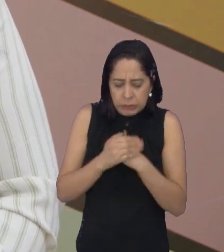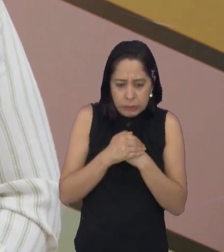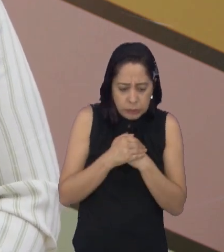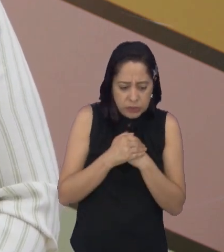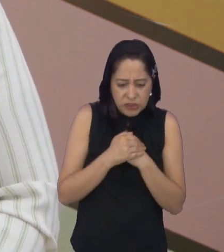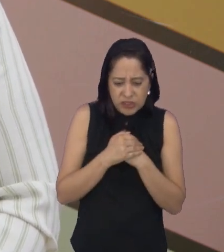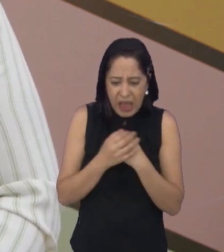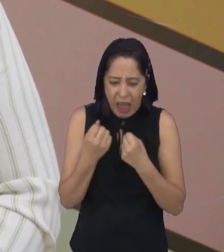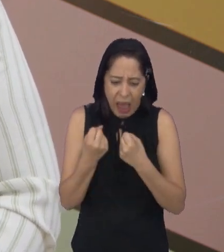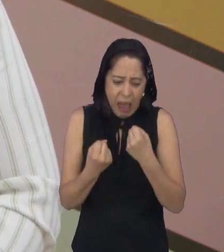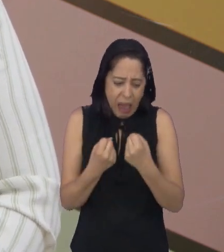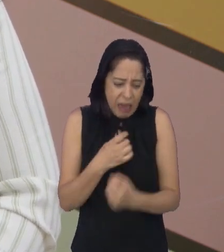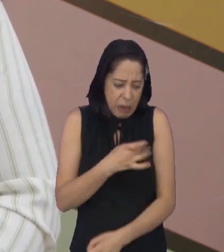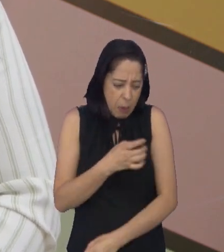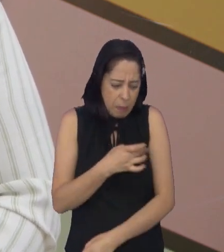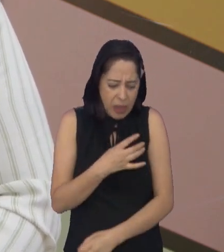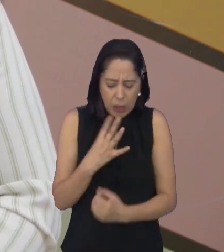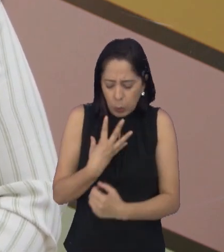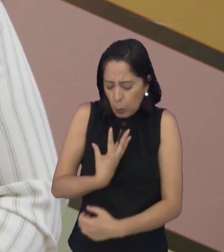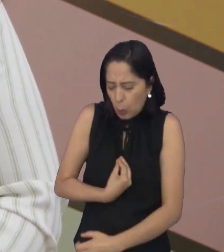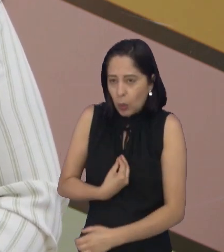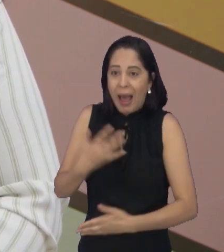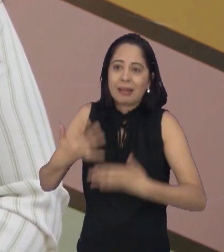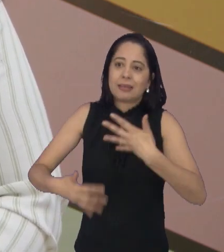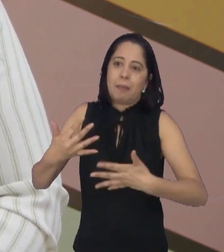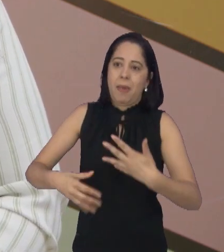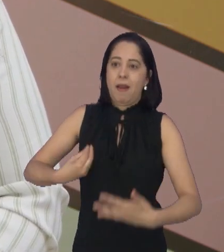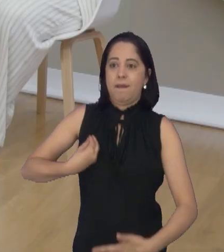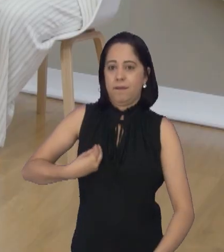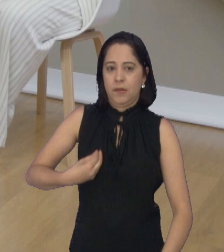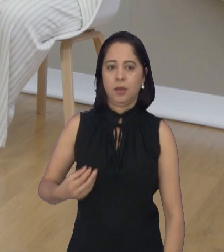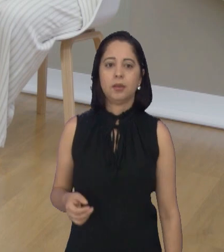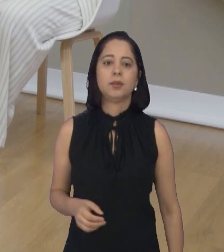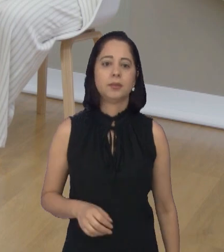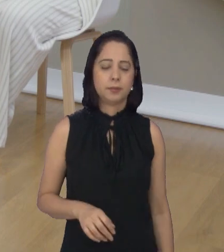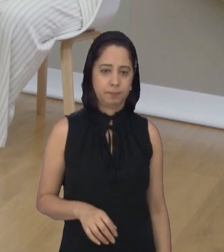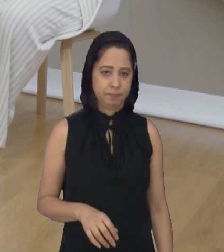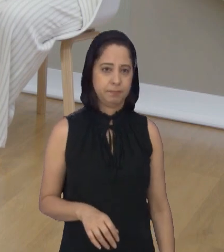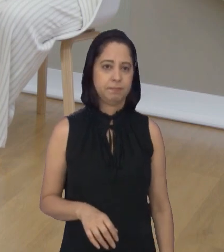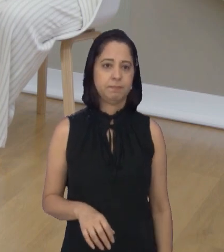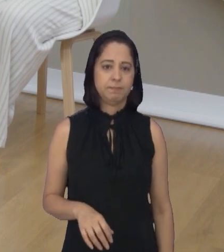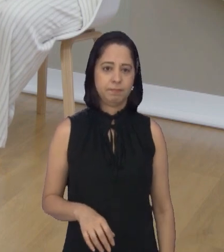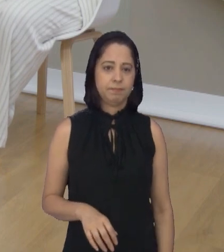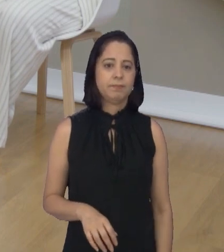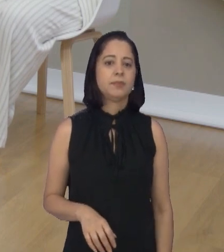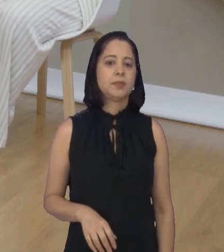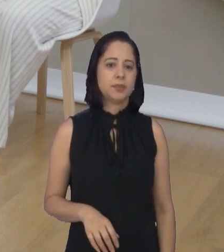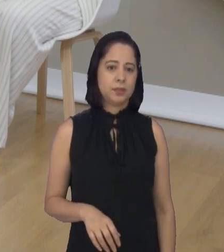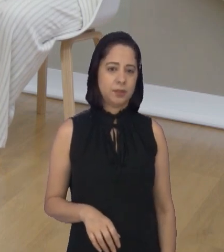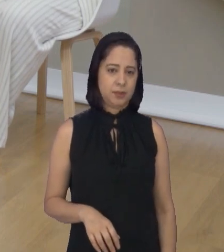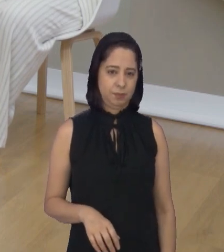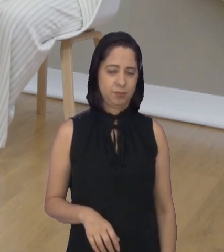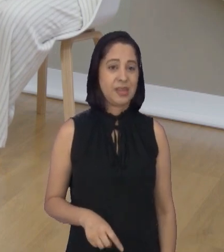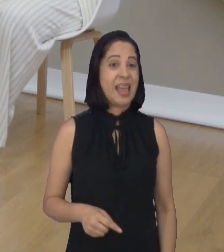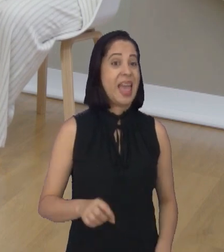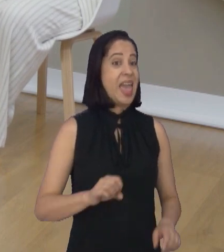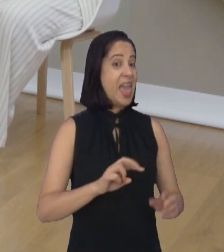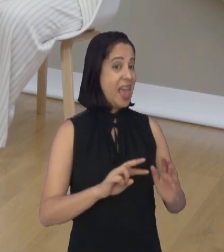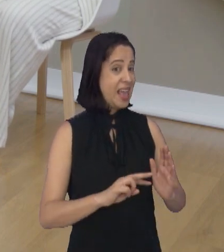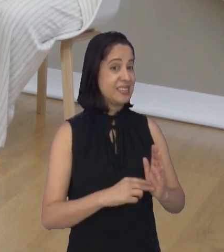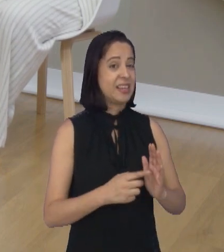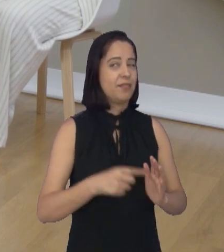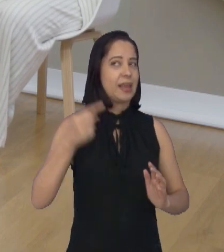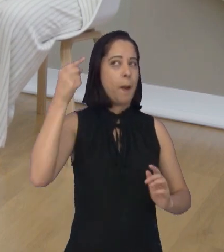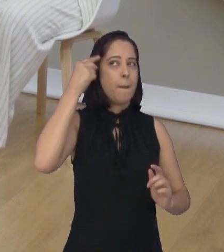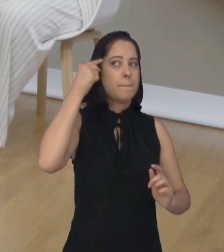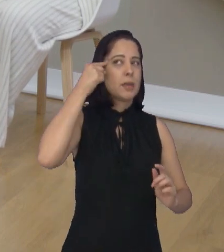saber de onde vem, e isso acaba atrapalhando tudo. São os pensamentos sabotadores. Você começou